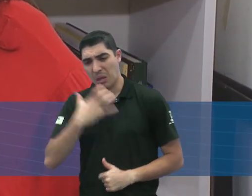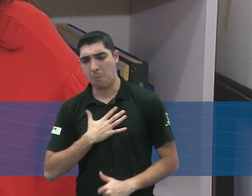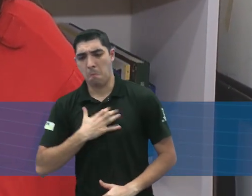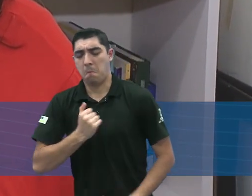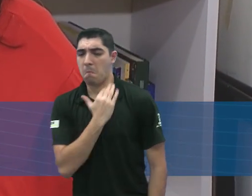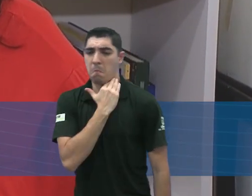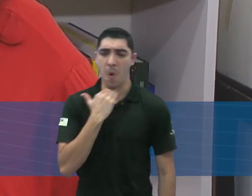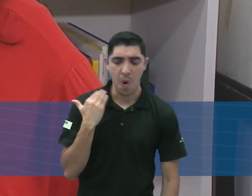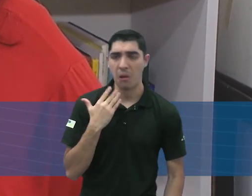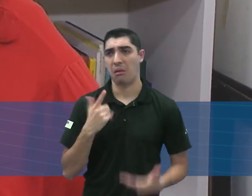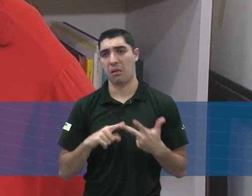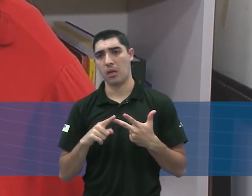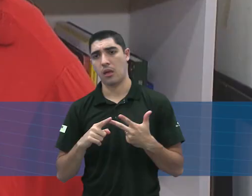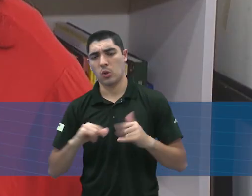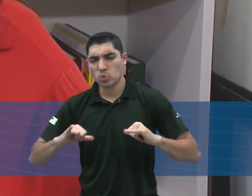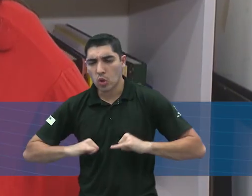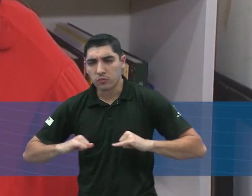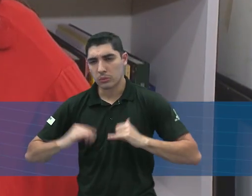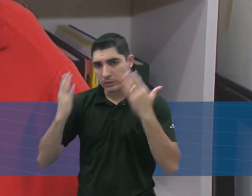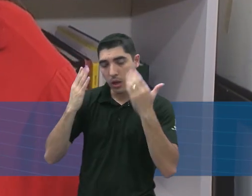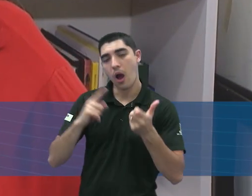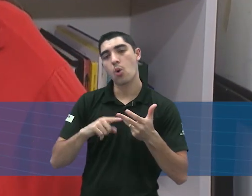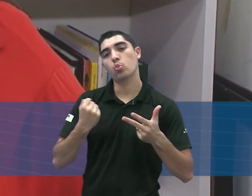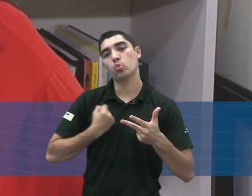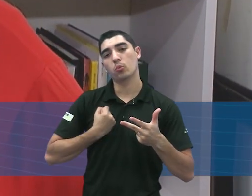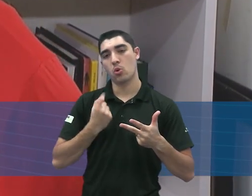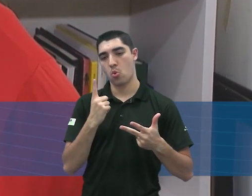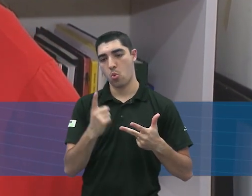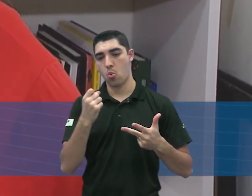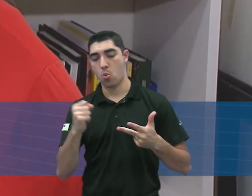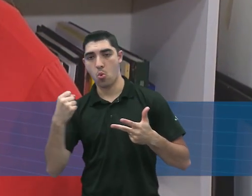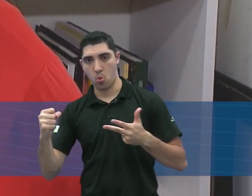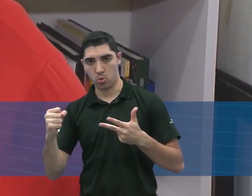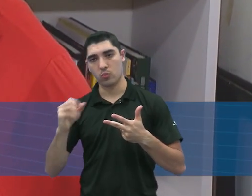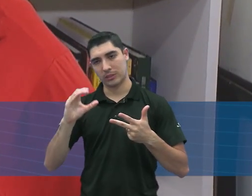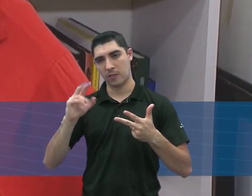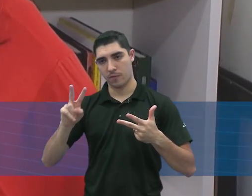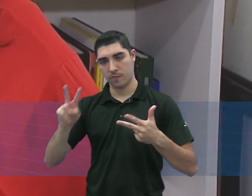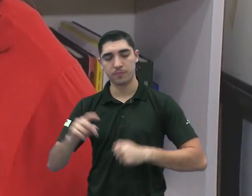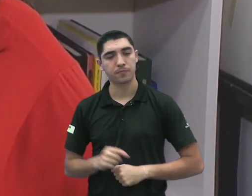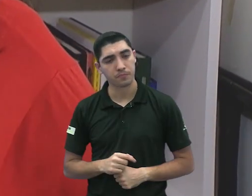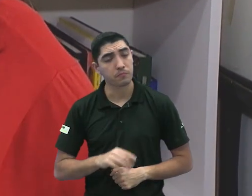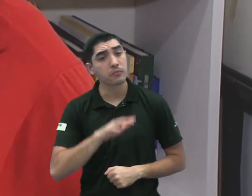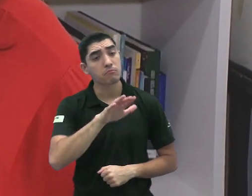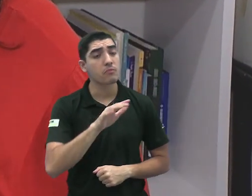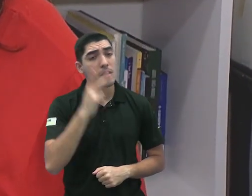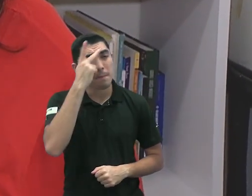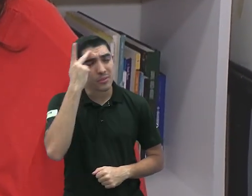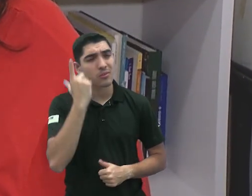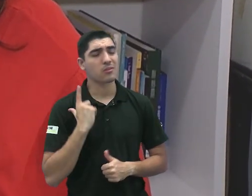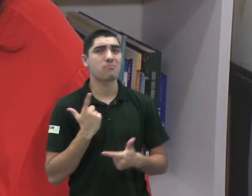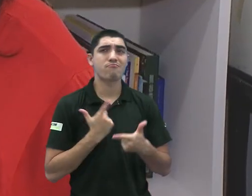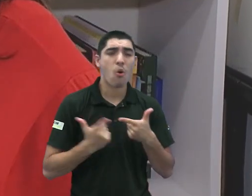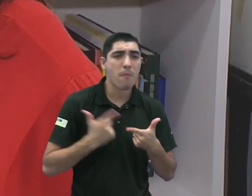morte, sofrimento psicossocial que a gente fala, 188, que é o CVV. E qual é a recomendação para quem está